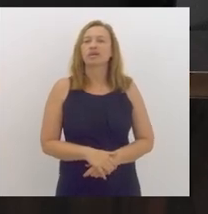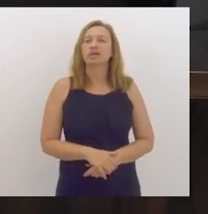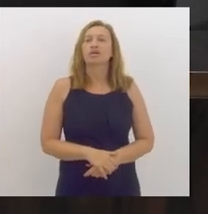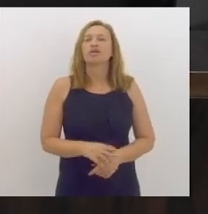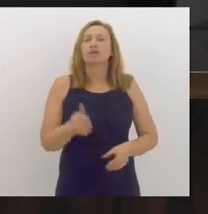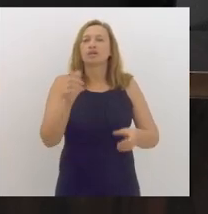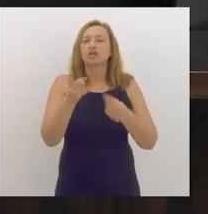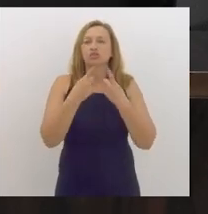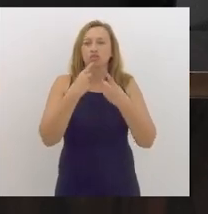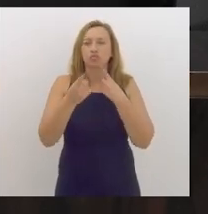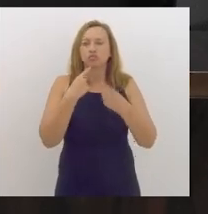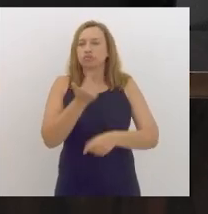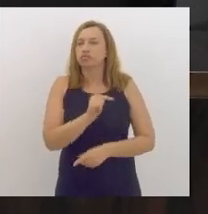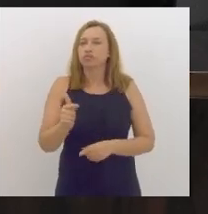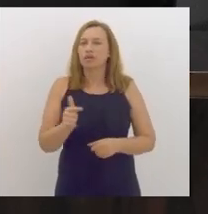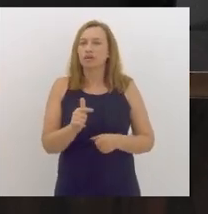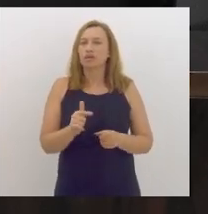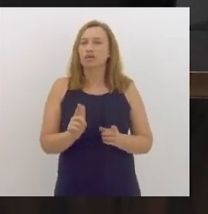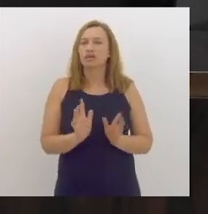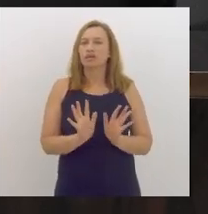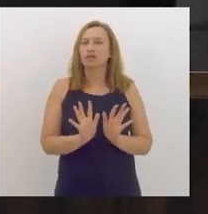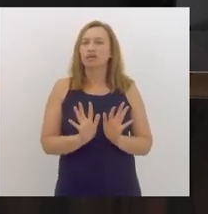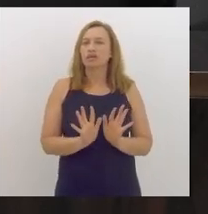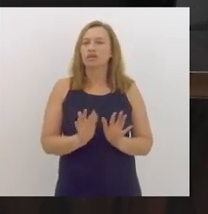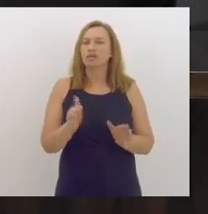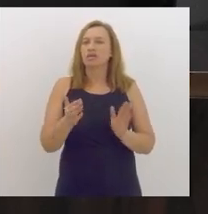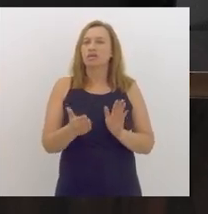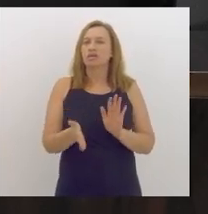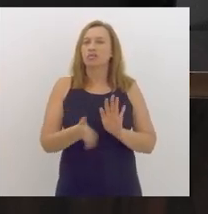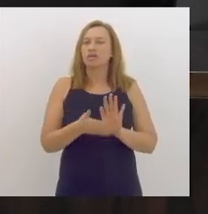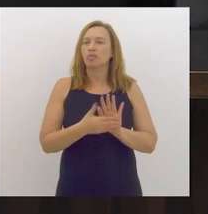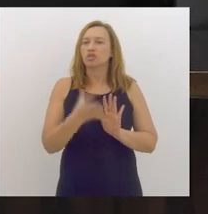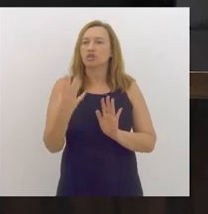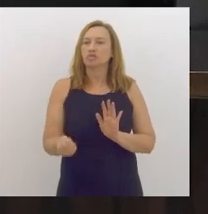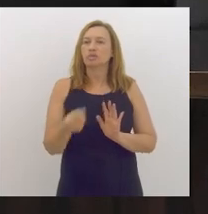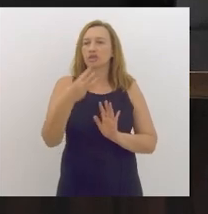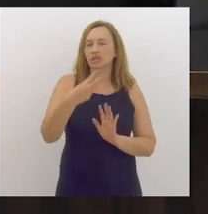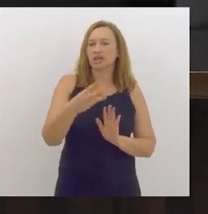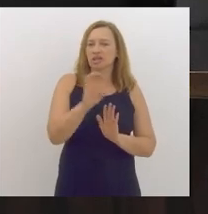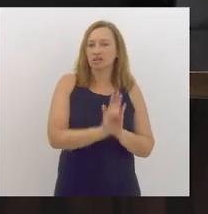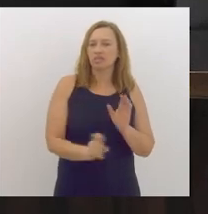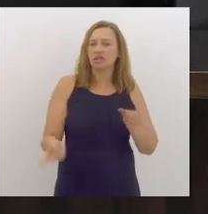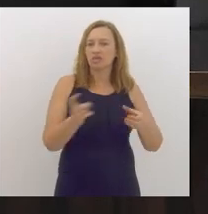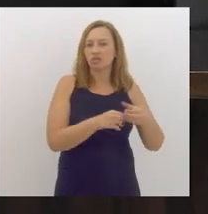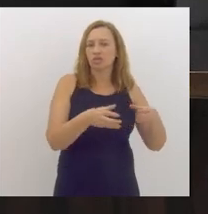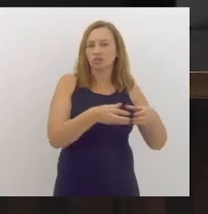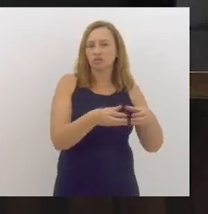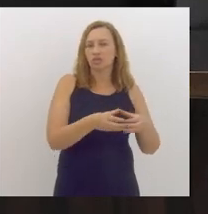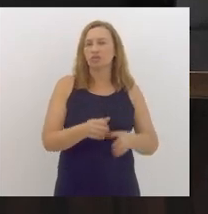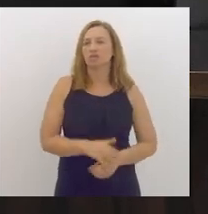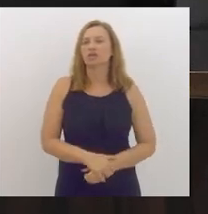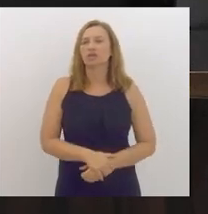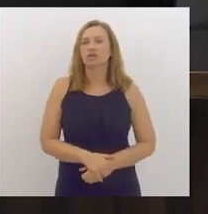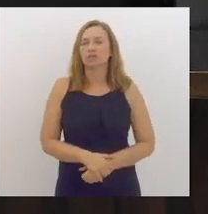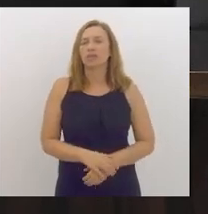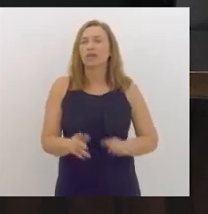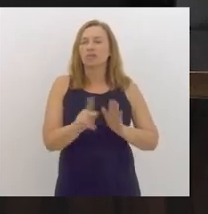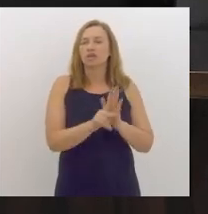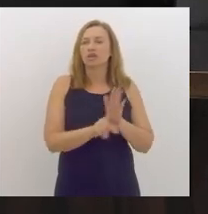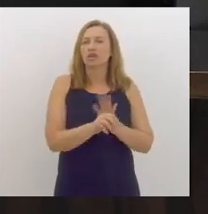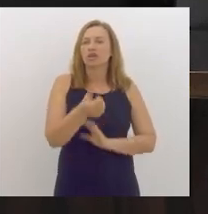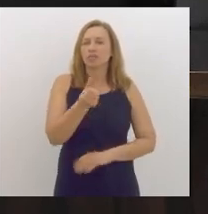Em discussão, não havendo quem queira discutir, a presente proposta recebeu 3 emendas e retorna às comissões. Projeto de